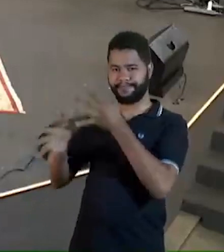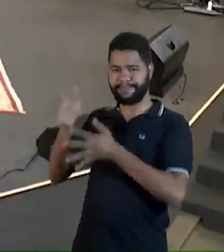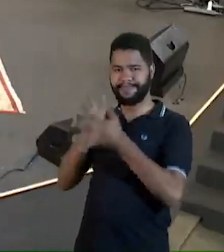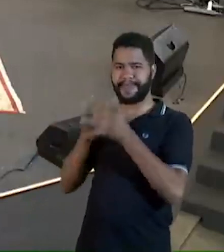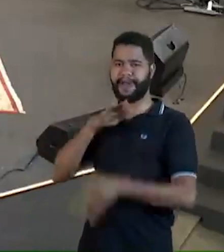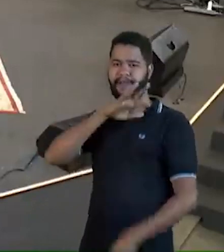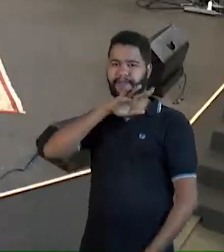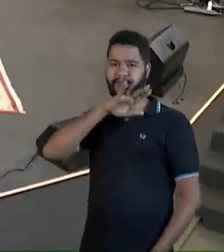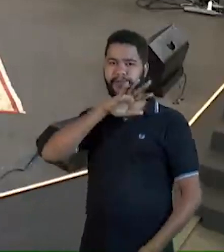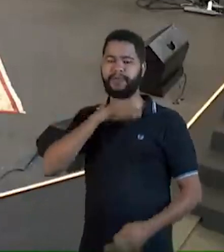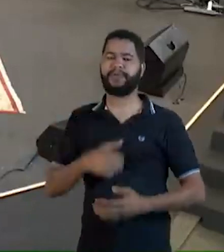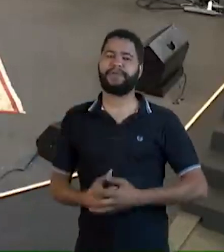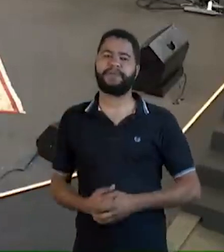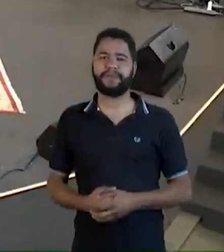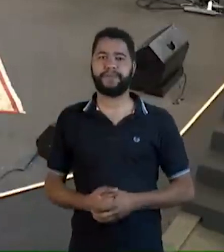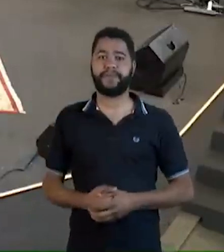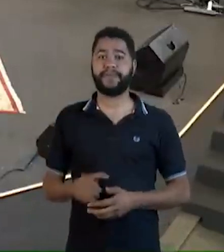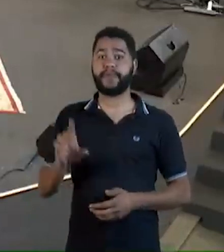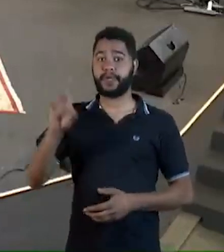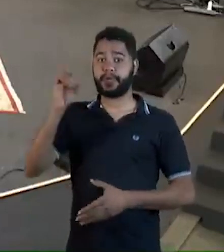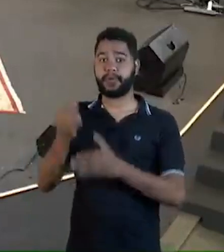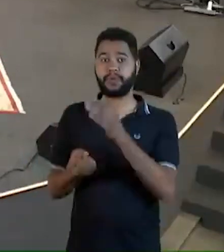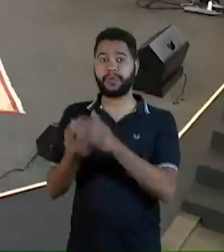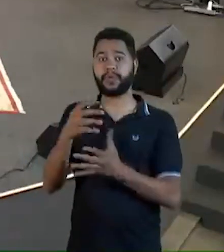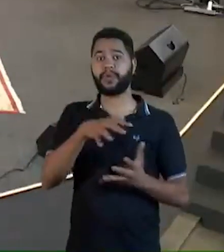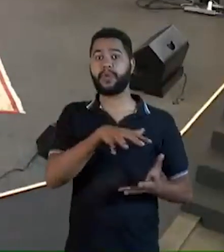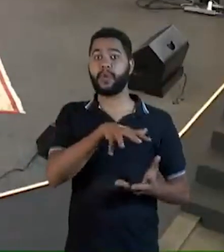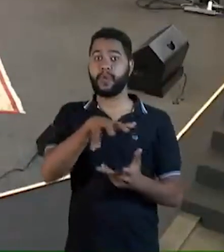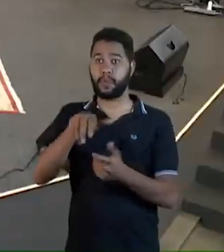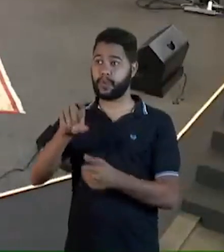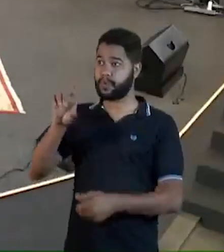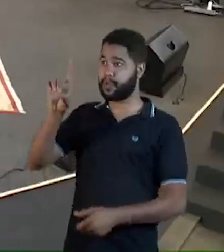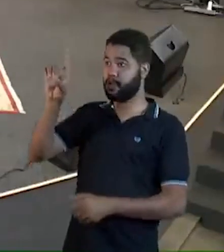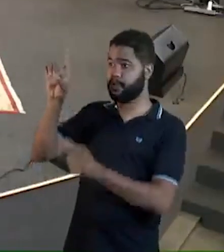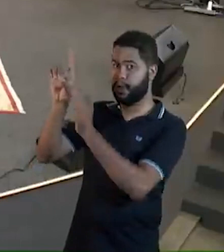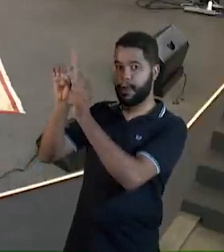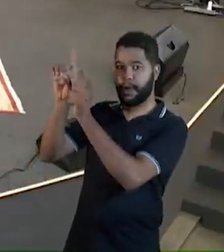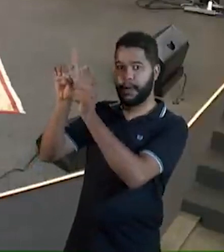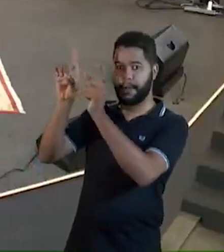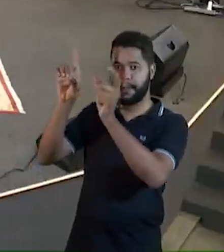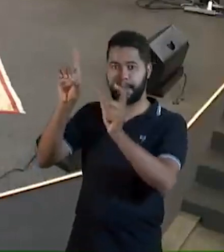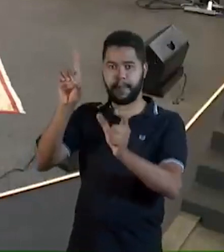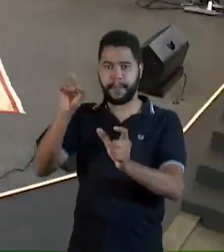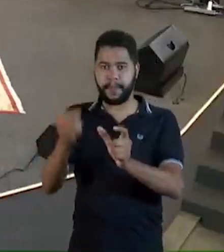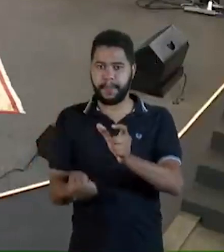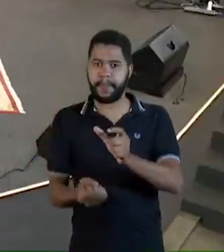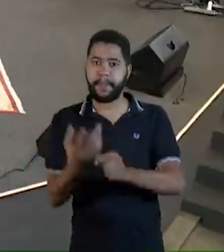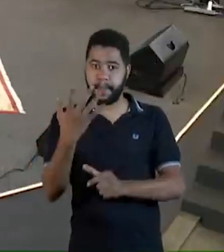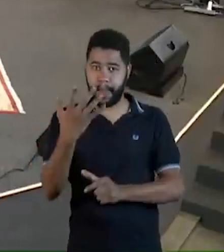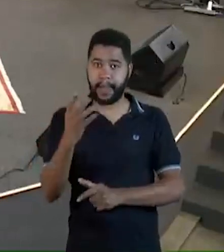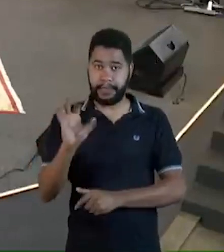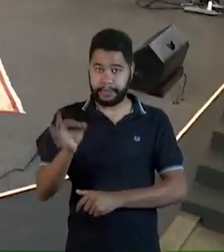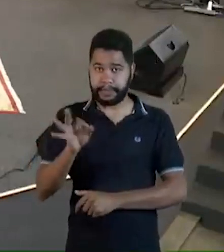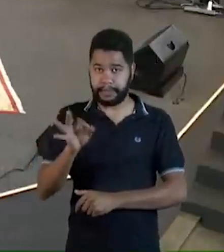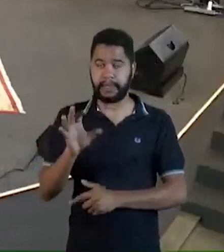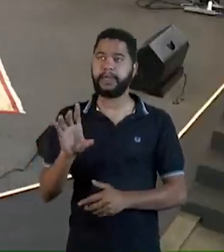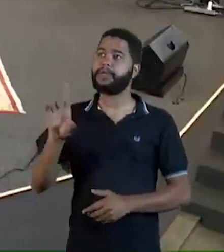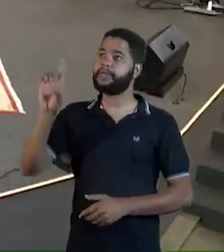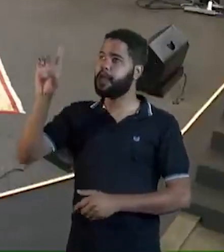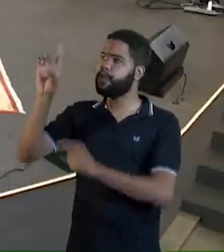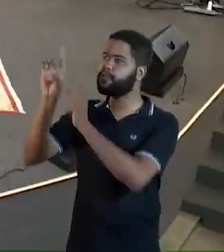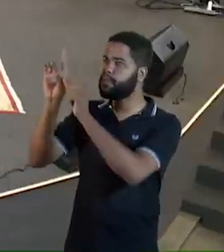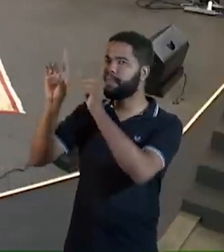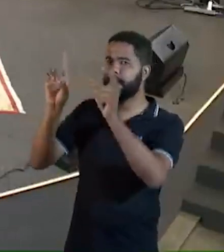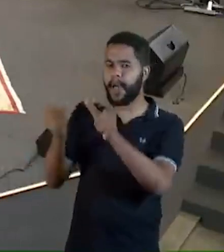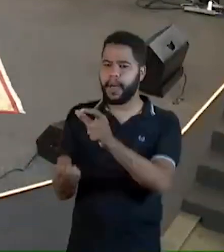palavras tóxicas Deus criou o mundo falando sim ou não e disse Deus índice Deus e